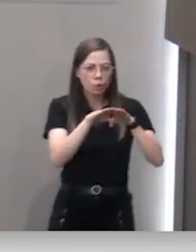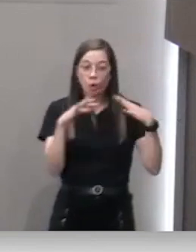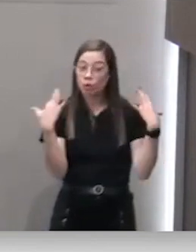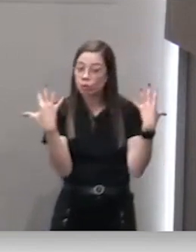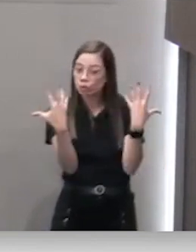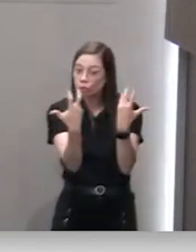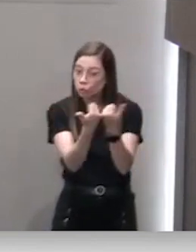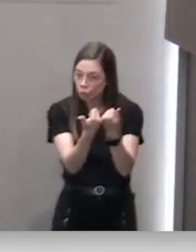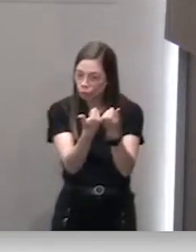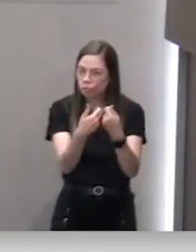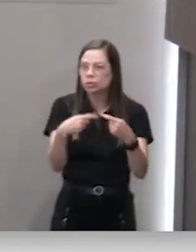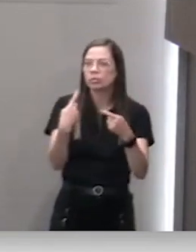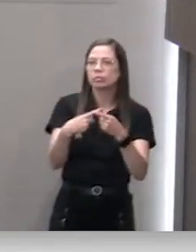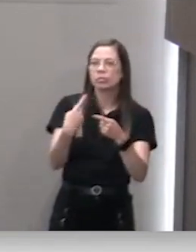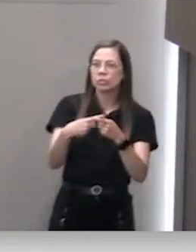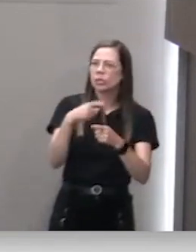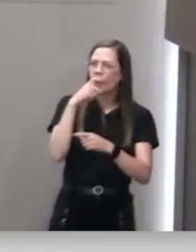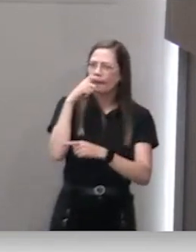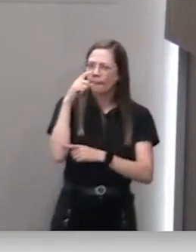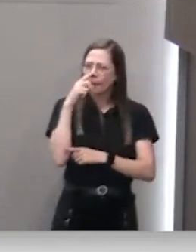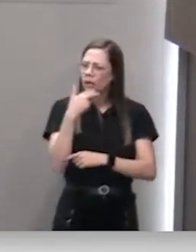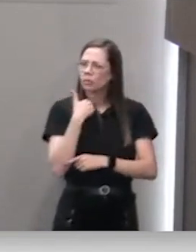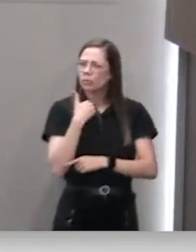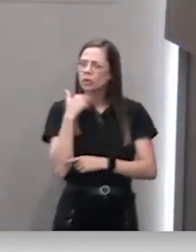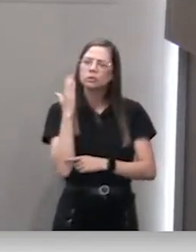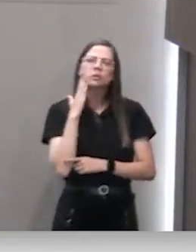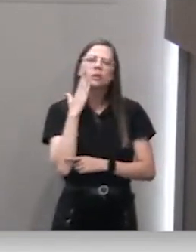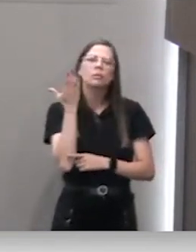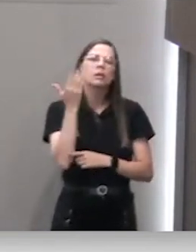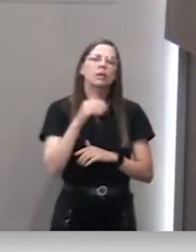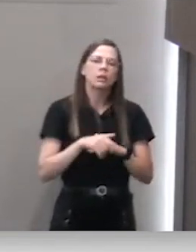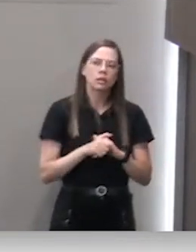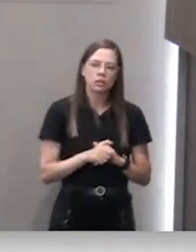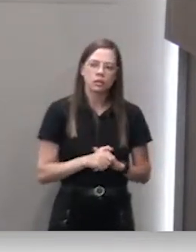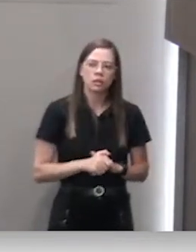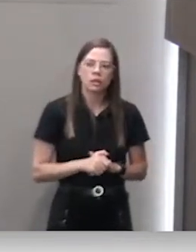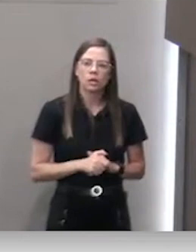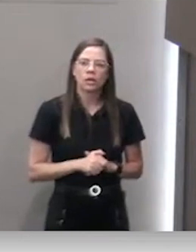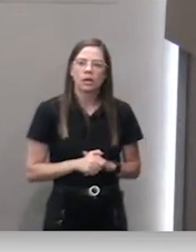questão, por que os pais não podem saber?